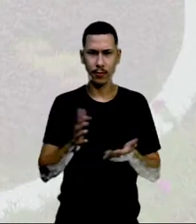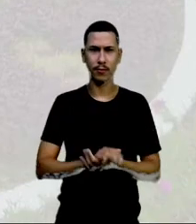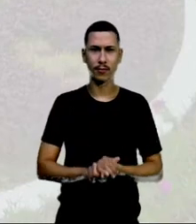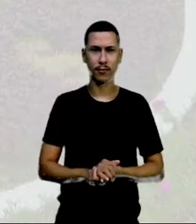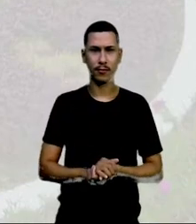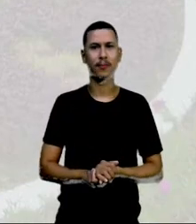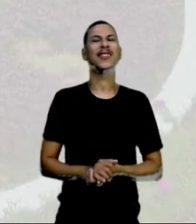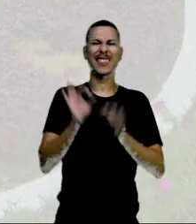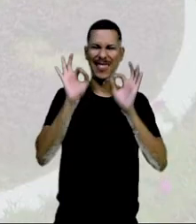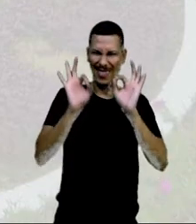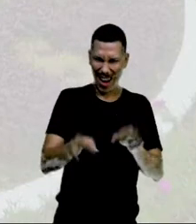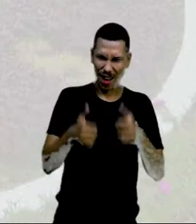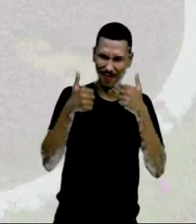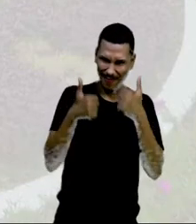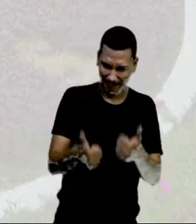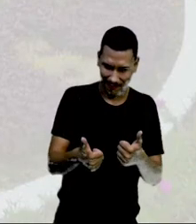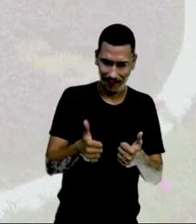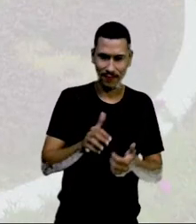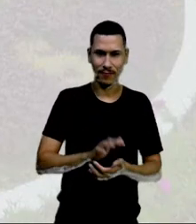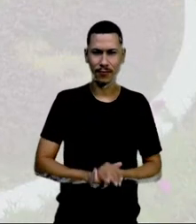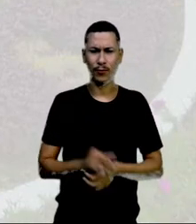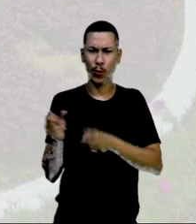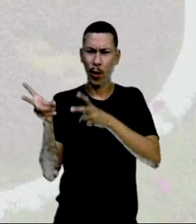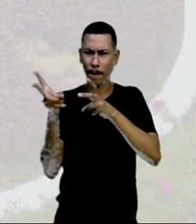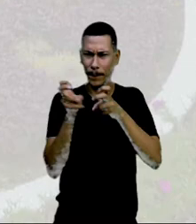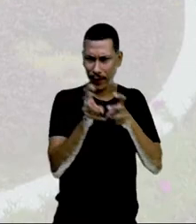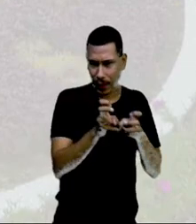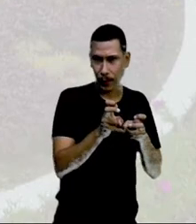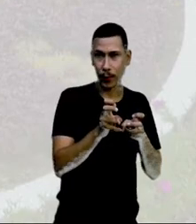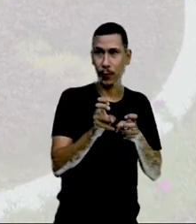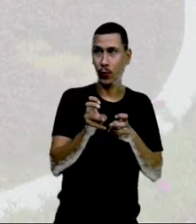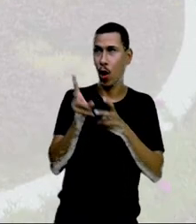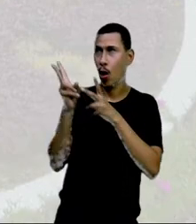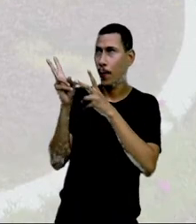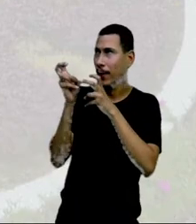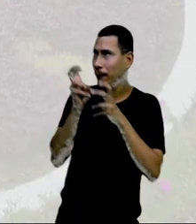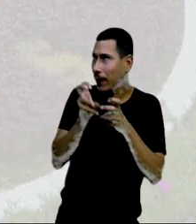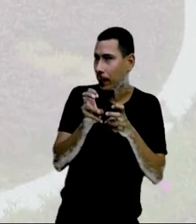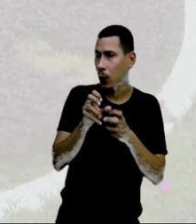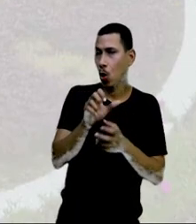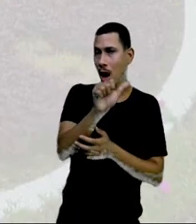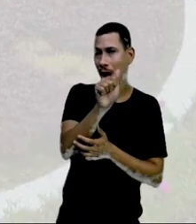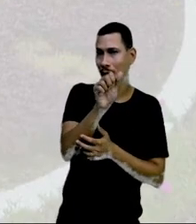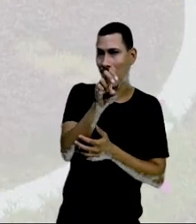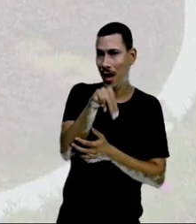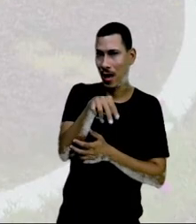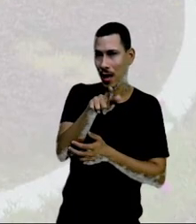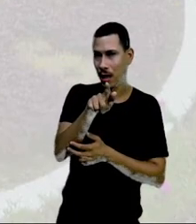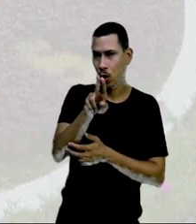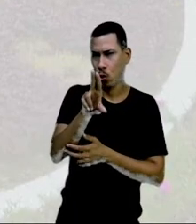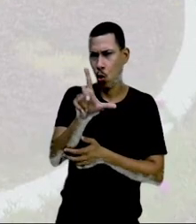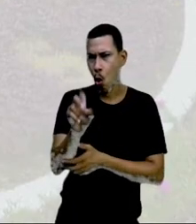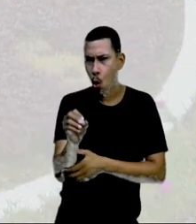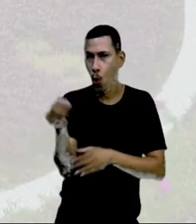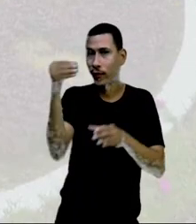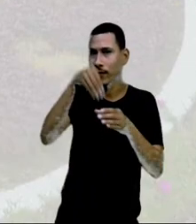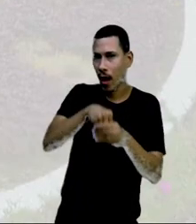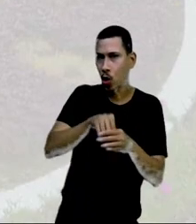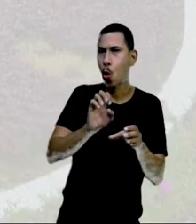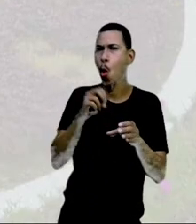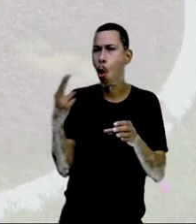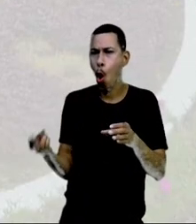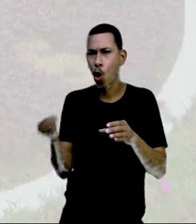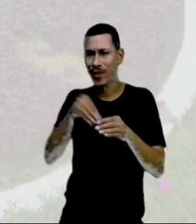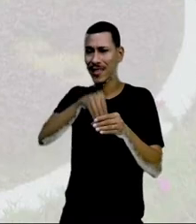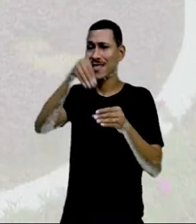Como? Muito bem. Aqui a gente percebe o seguinte: tanto o ângulo que seria interno ou externo, eles têm